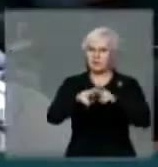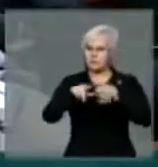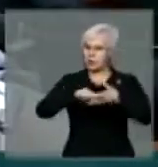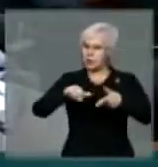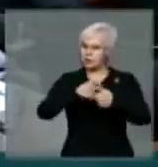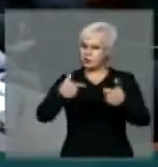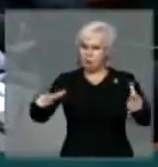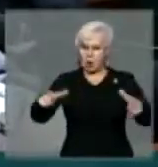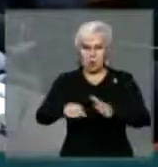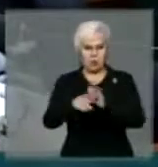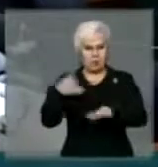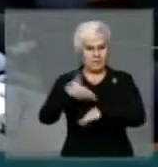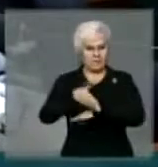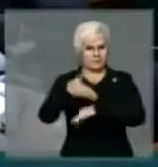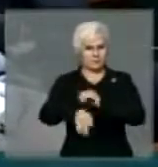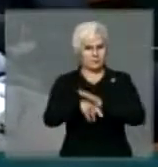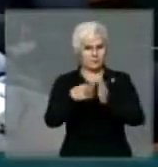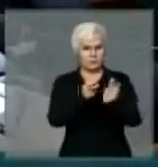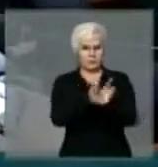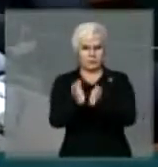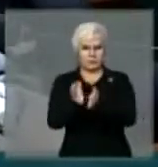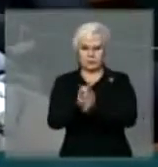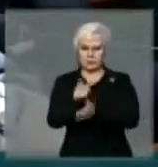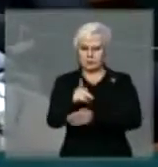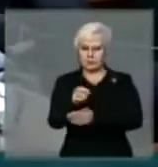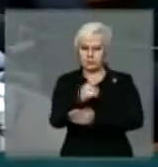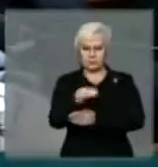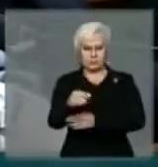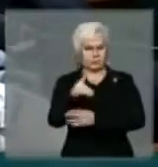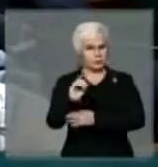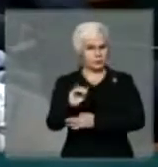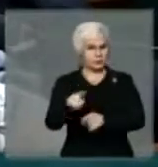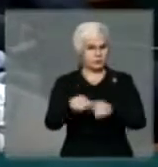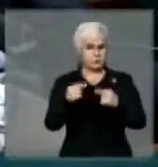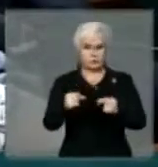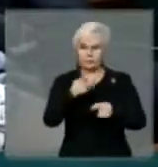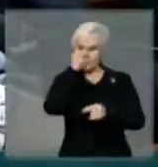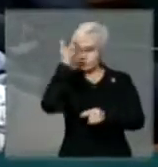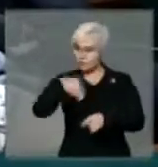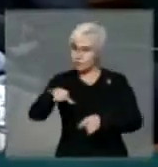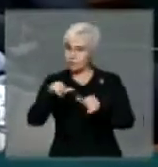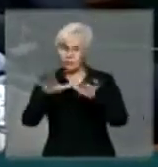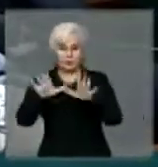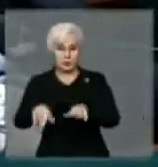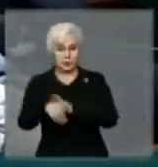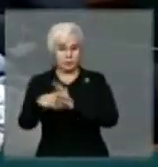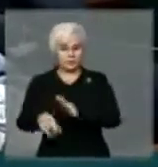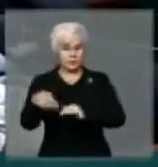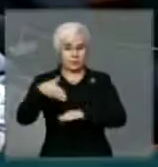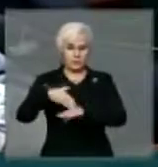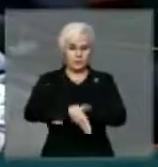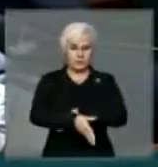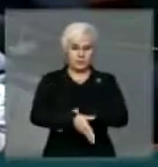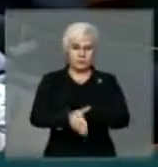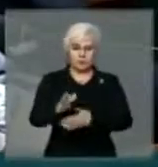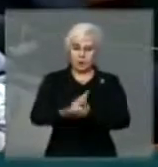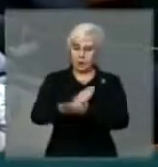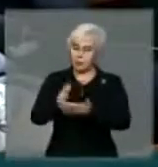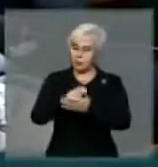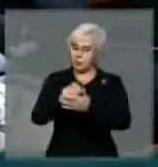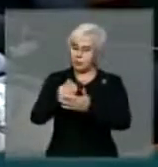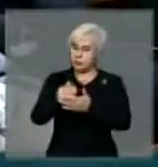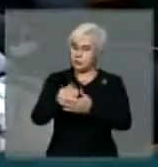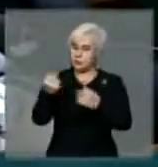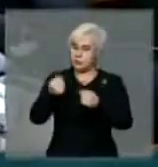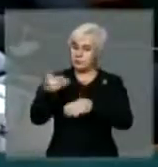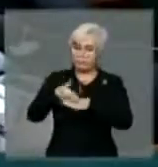de presença partidária, né, de bancada. Os que restam para vir para cá, alguns que restam para vir para cá em